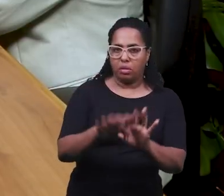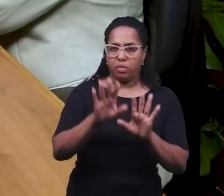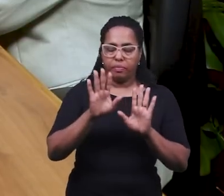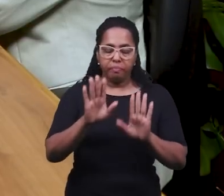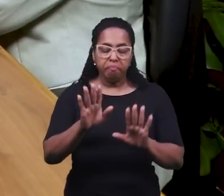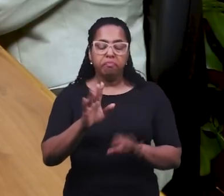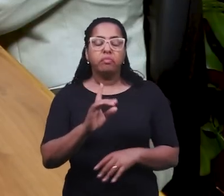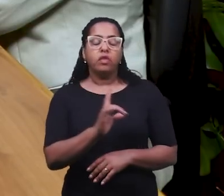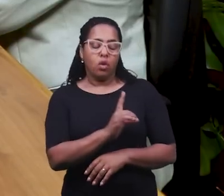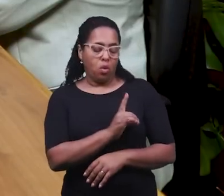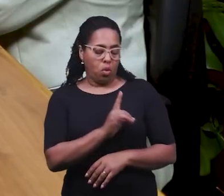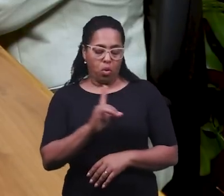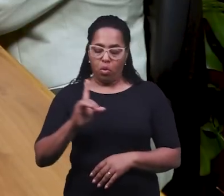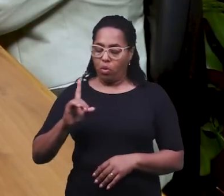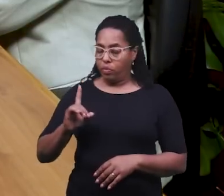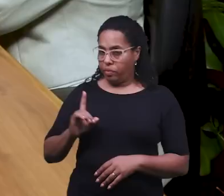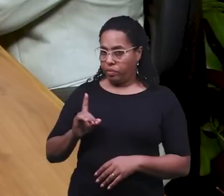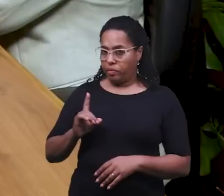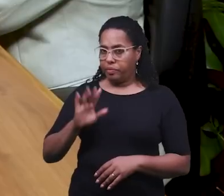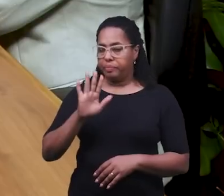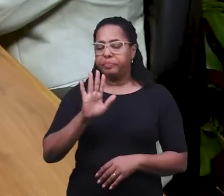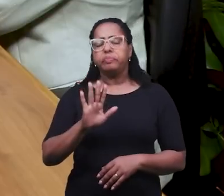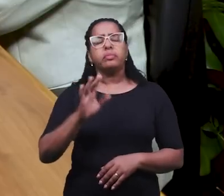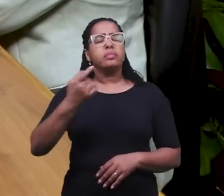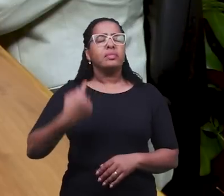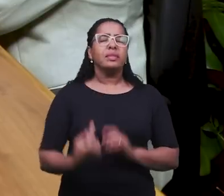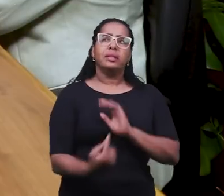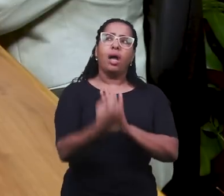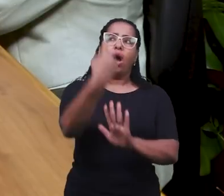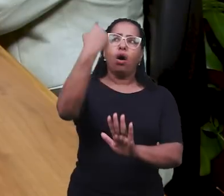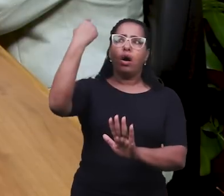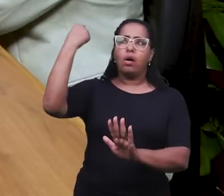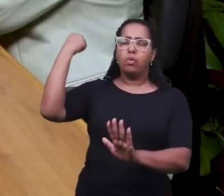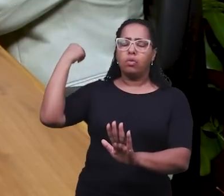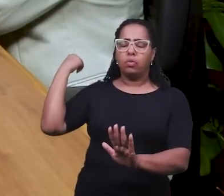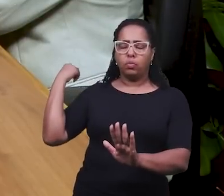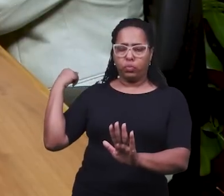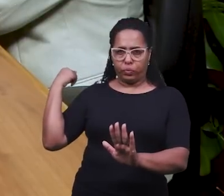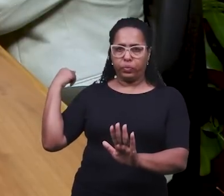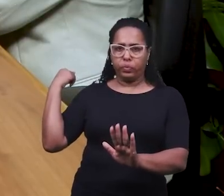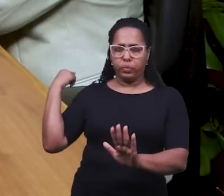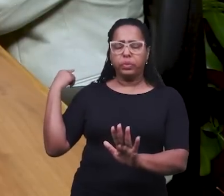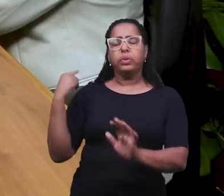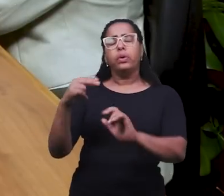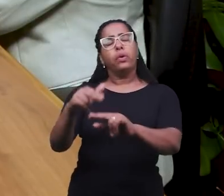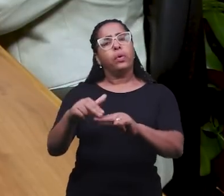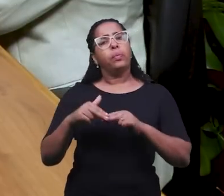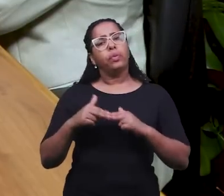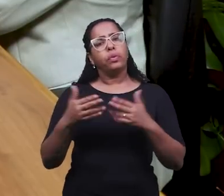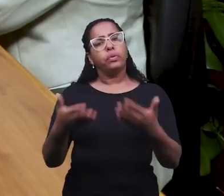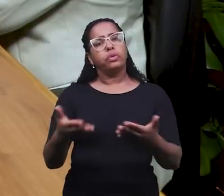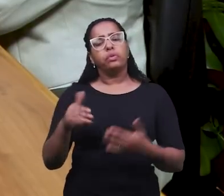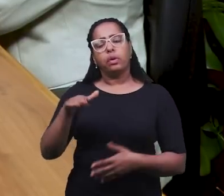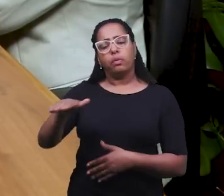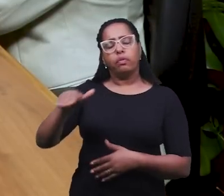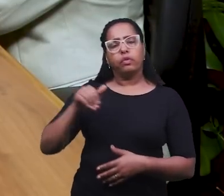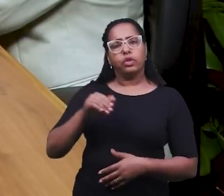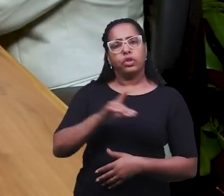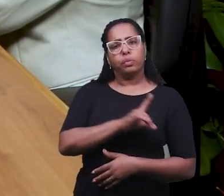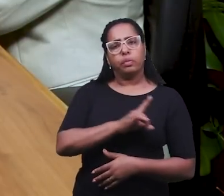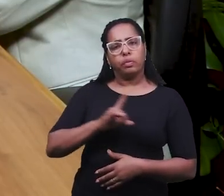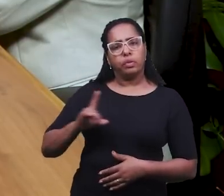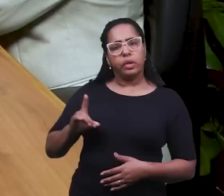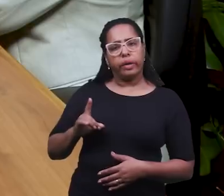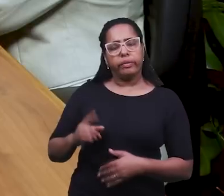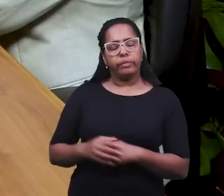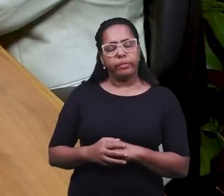diácono. Então, vamos voltar lá atrás, no início. Por que o diácono foi levantado?